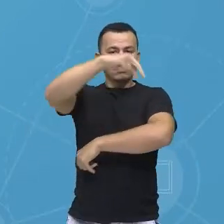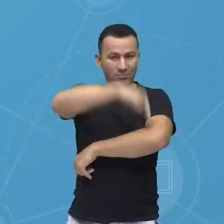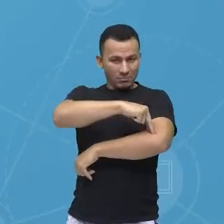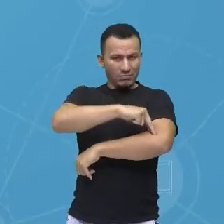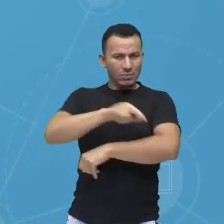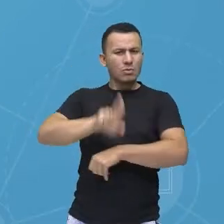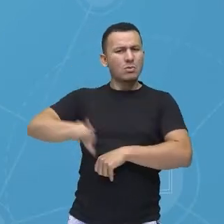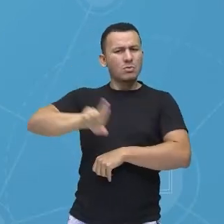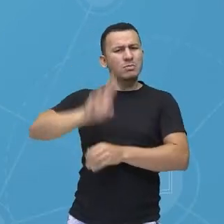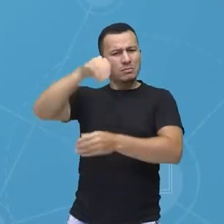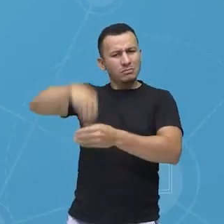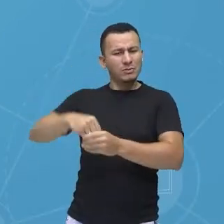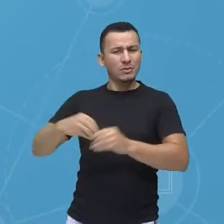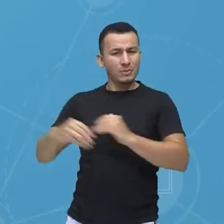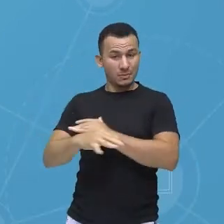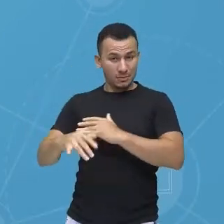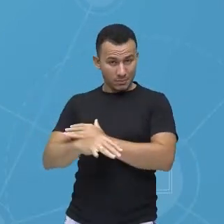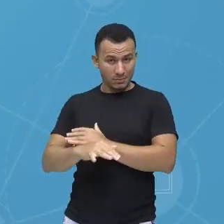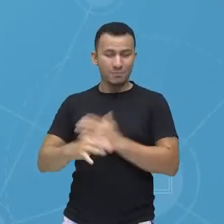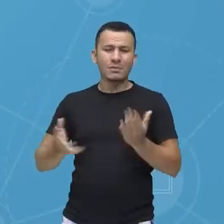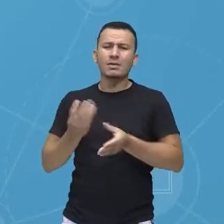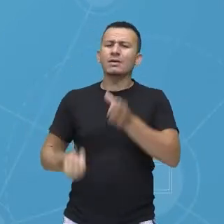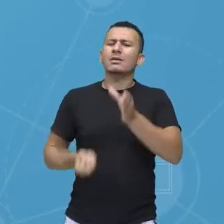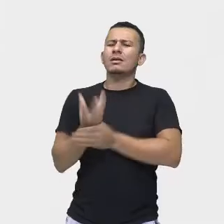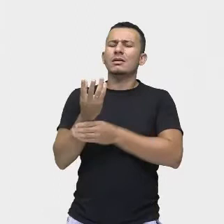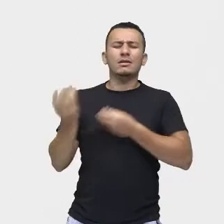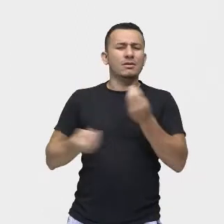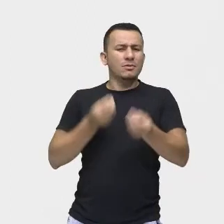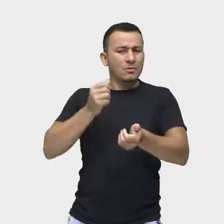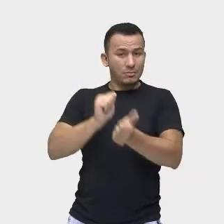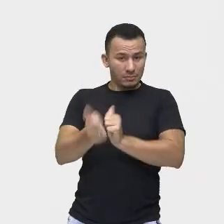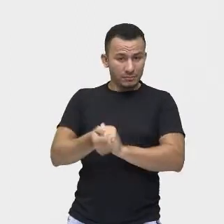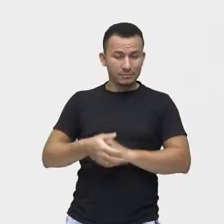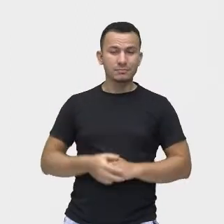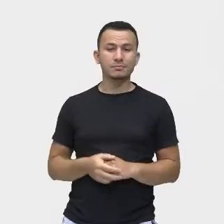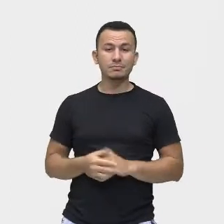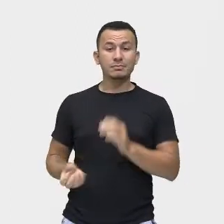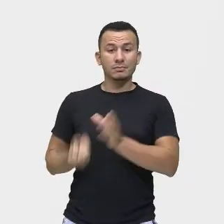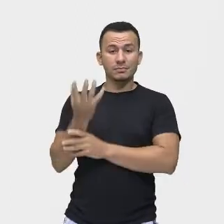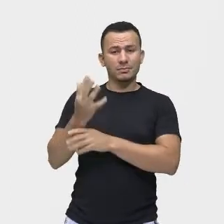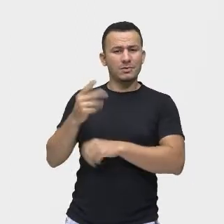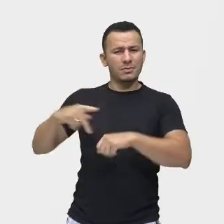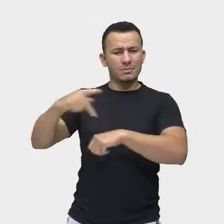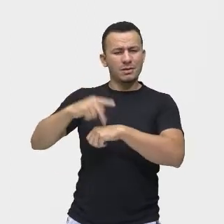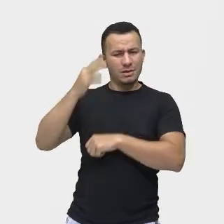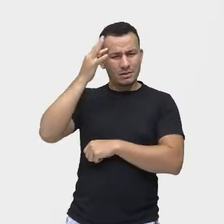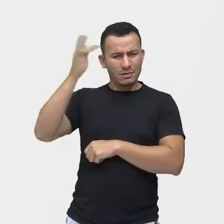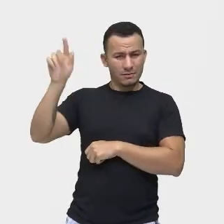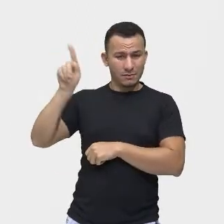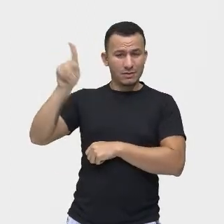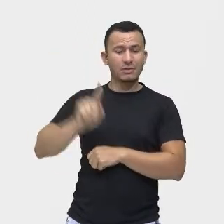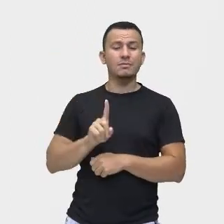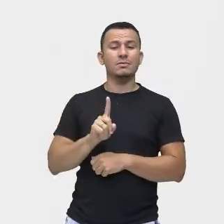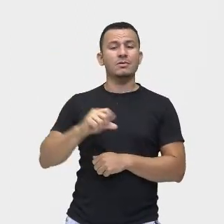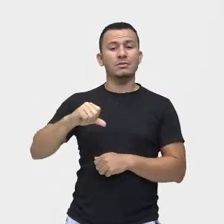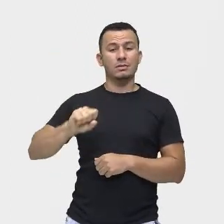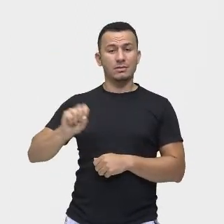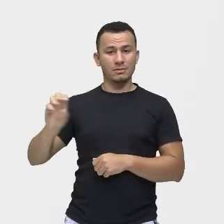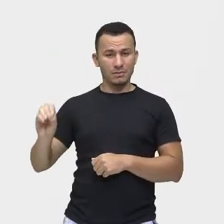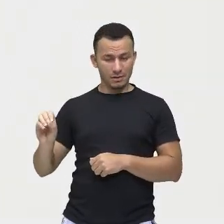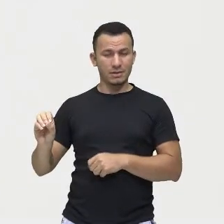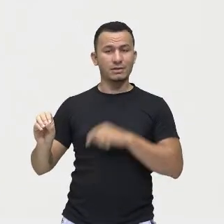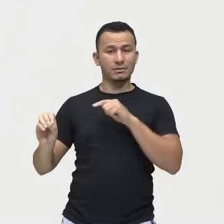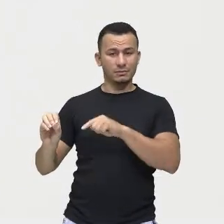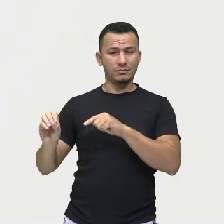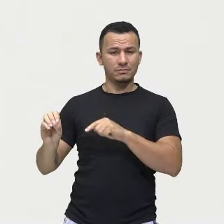urbano. Então vamos ver aí sobre a origem desse esporte. Ele surgiu lá na França em 1980 e teve